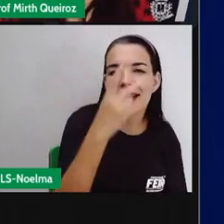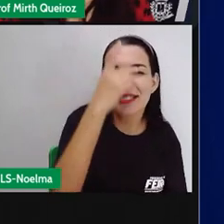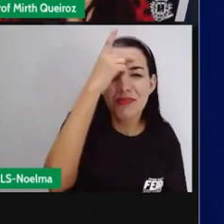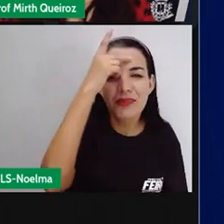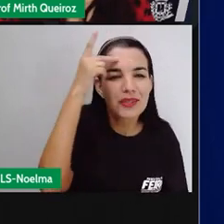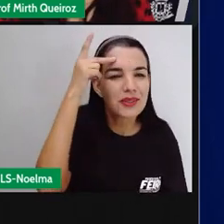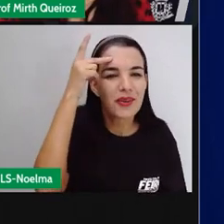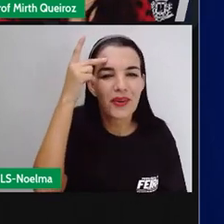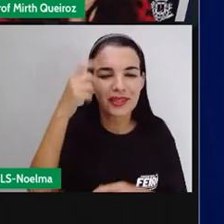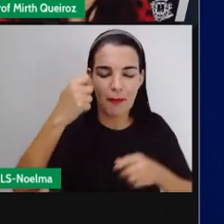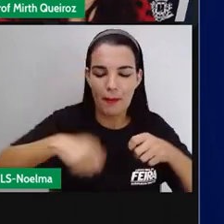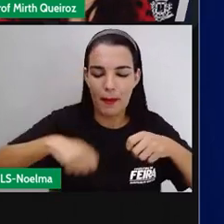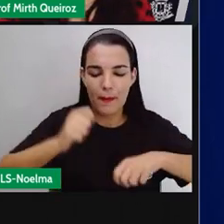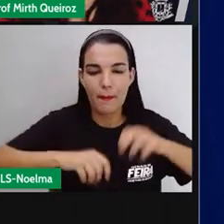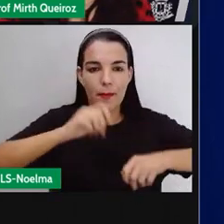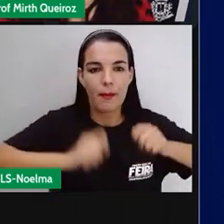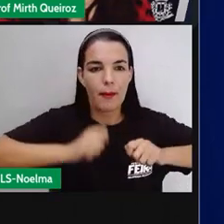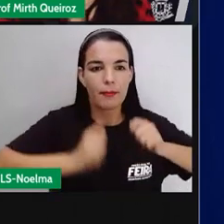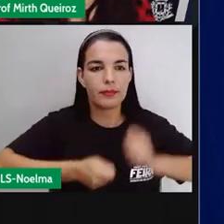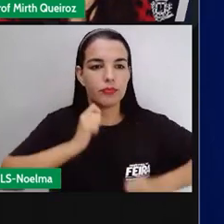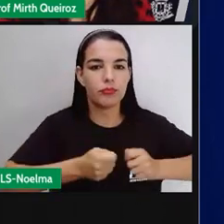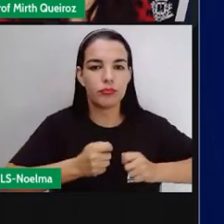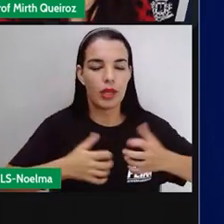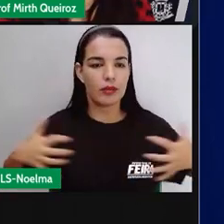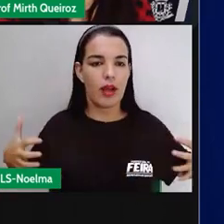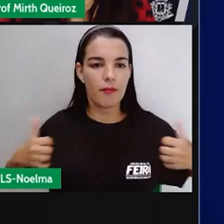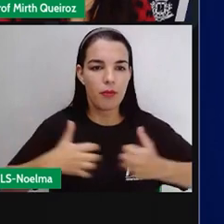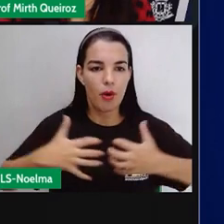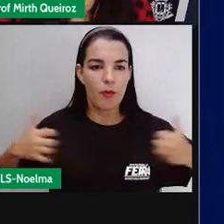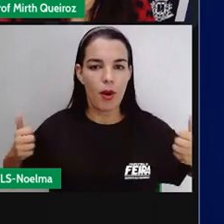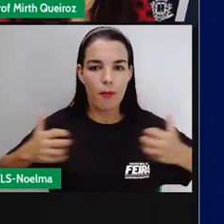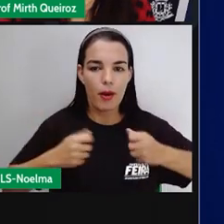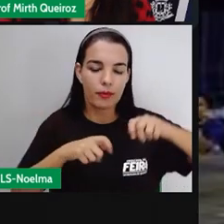e triângulo, está também associada aí ao forró.